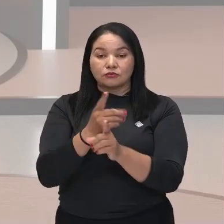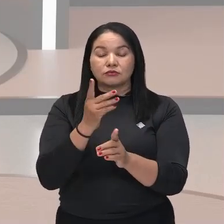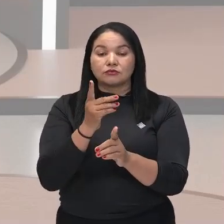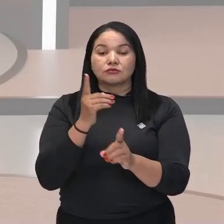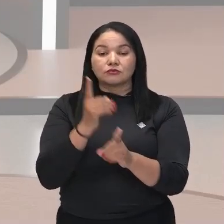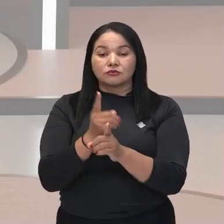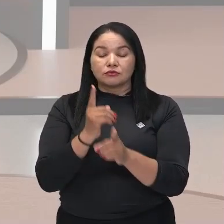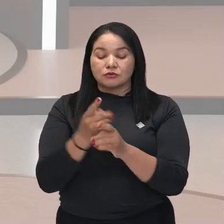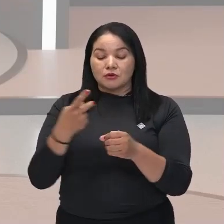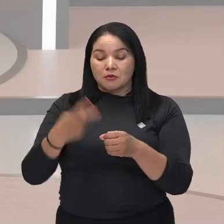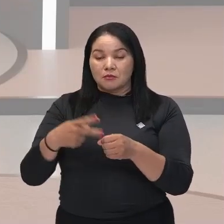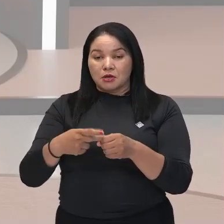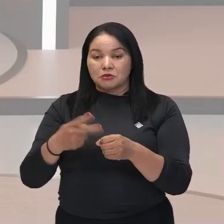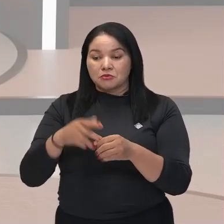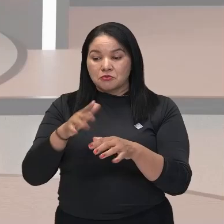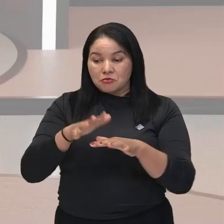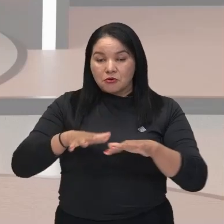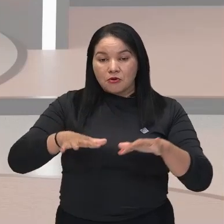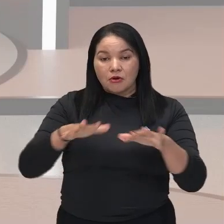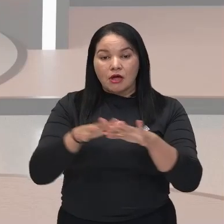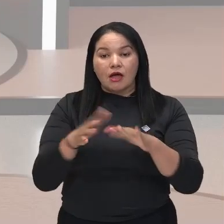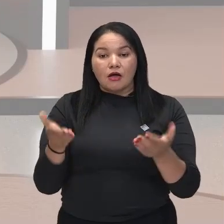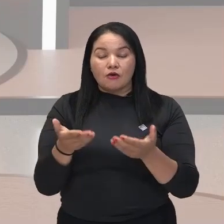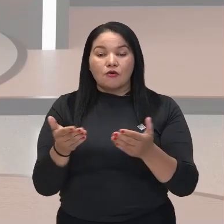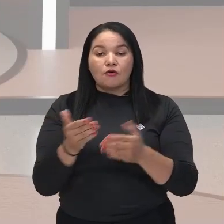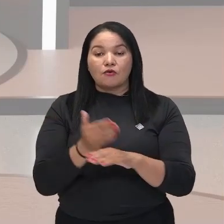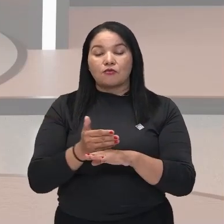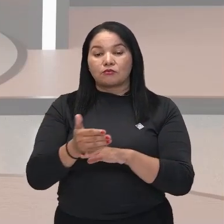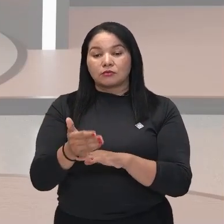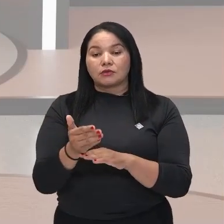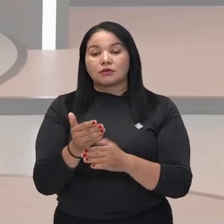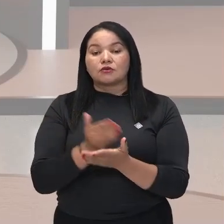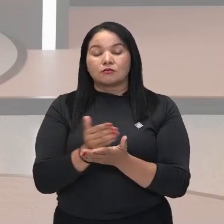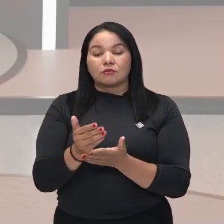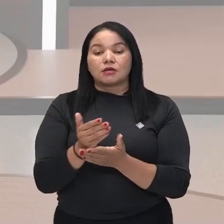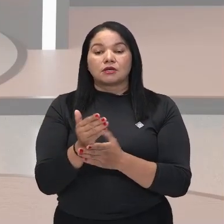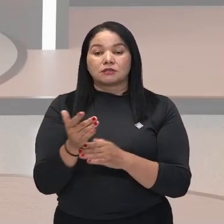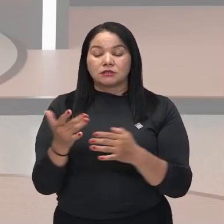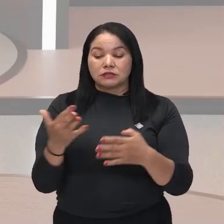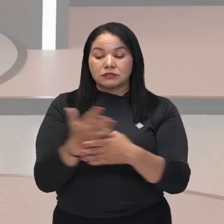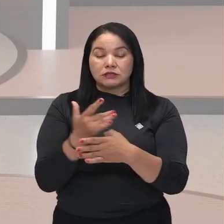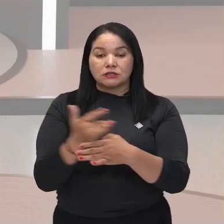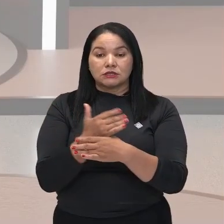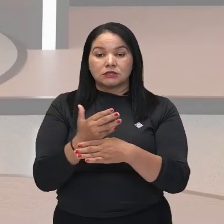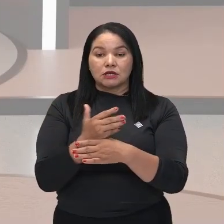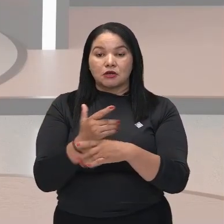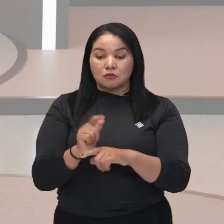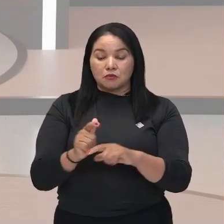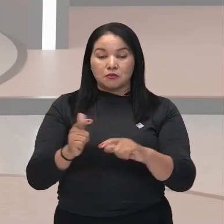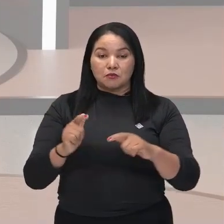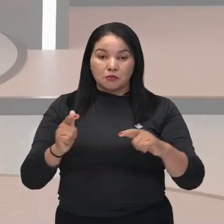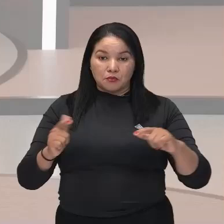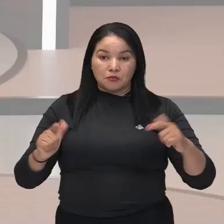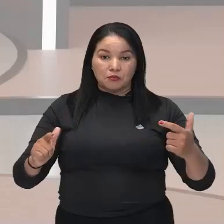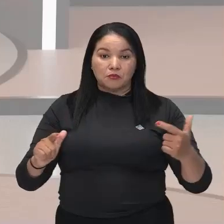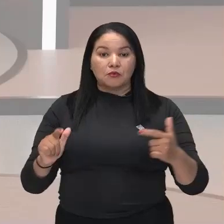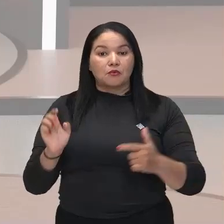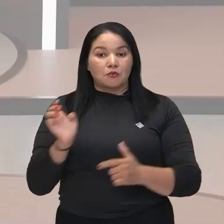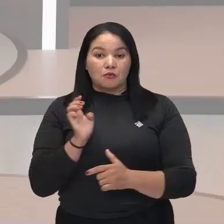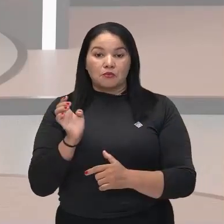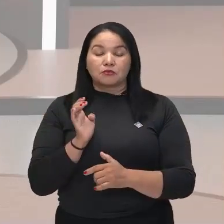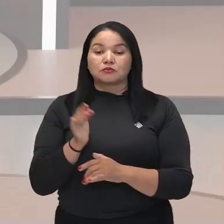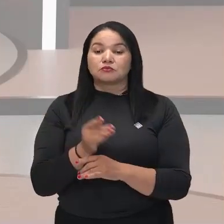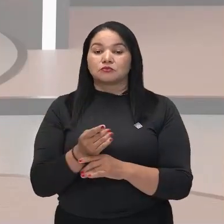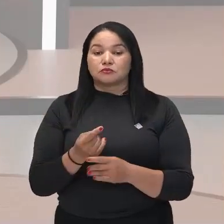Então, isso vai fazer com que comece a surgir o quê? Cidades como centros de alto luxo. Então, hoje a